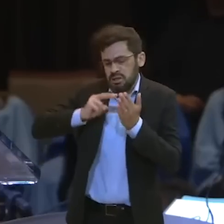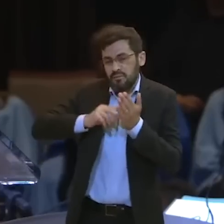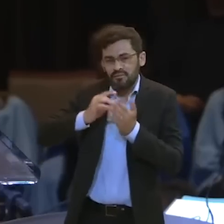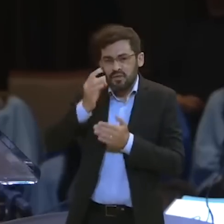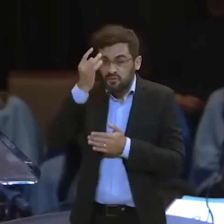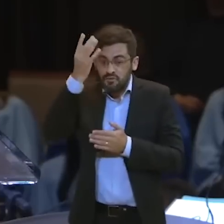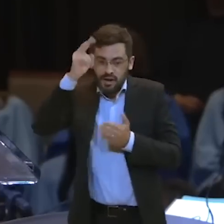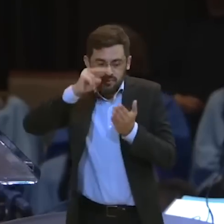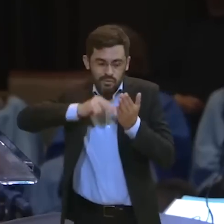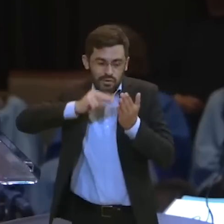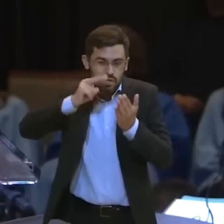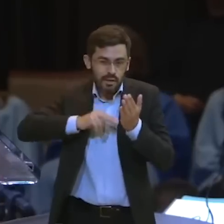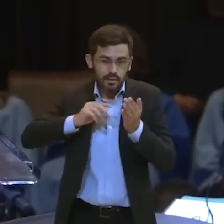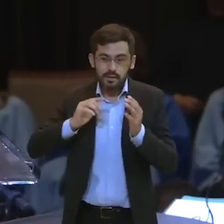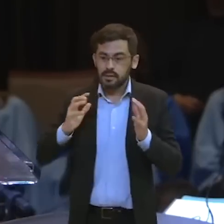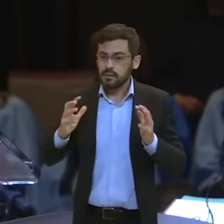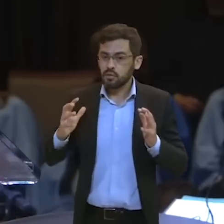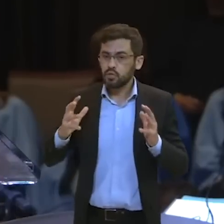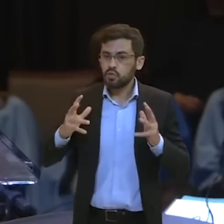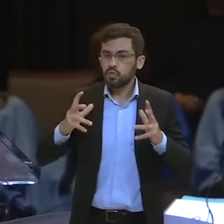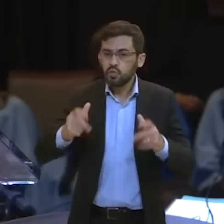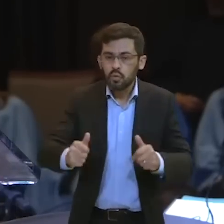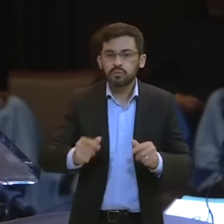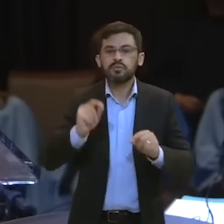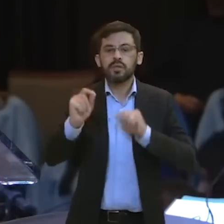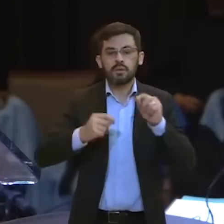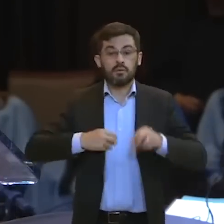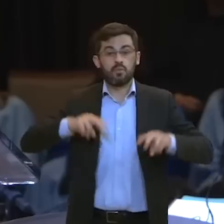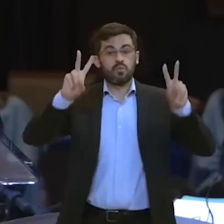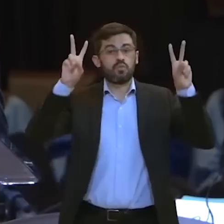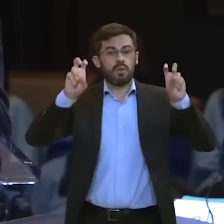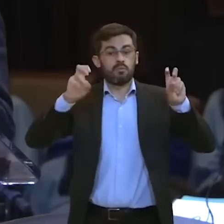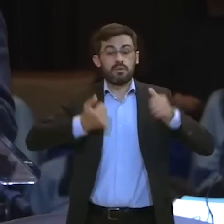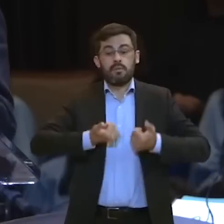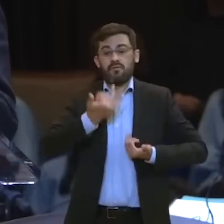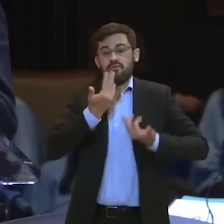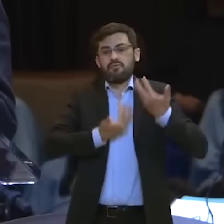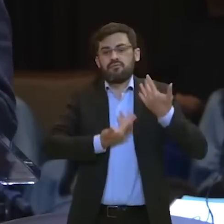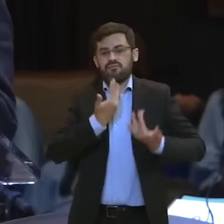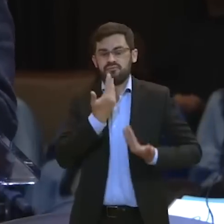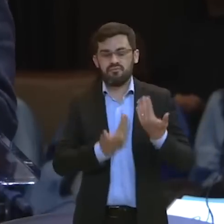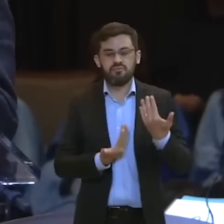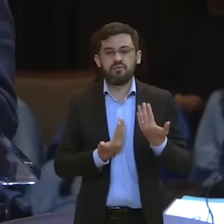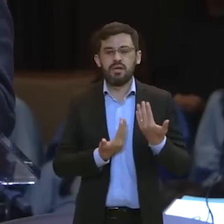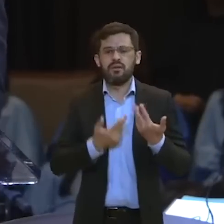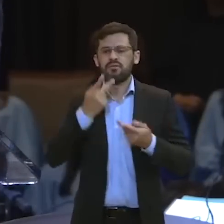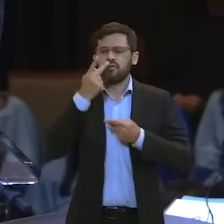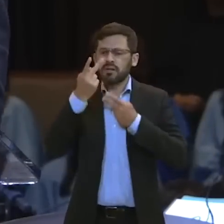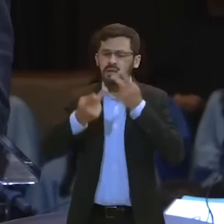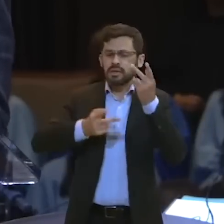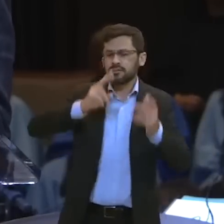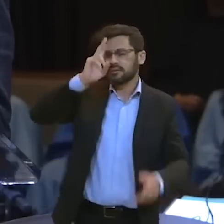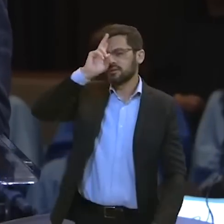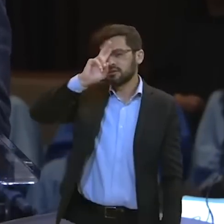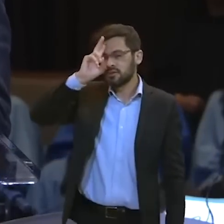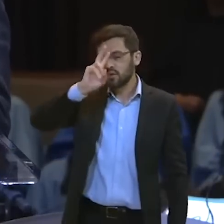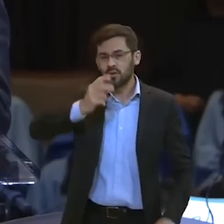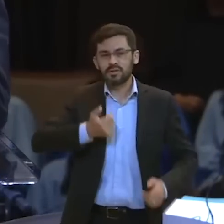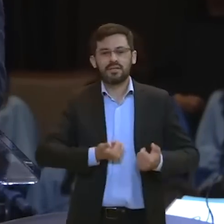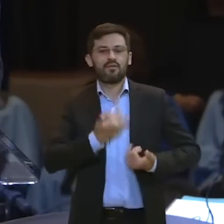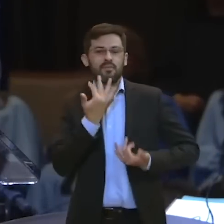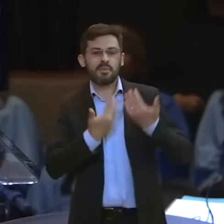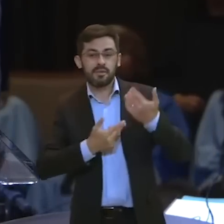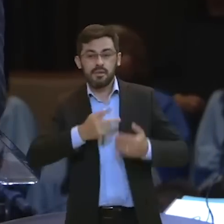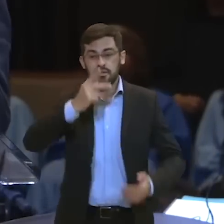fininhos, e todos eles tinham um tema que era o avivamento. contando histórias de avivamento,